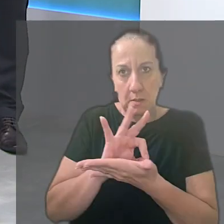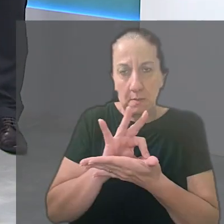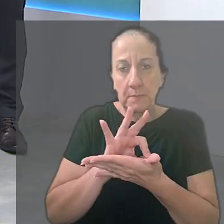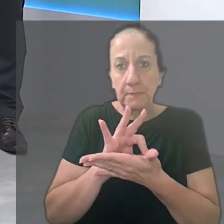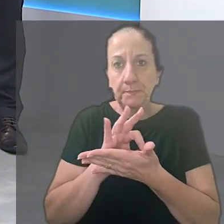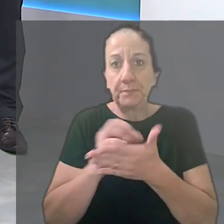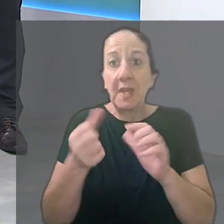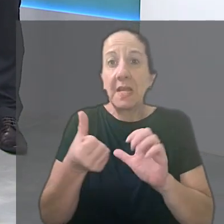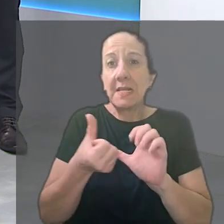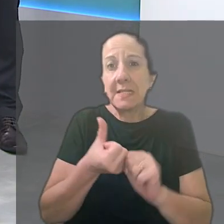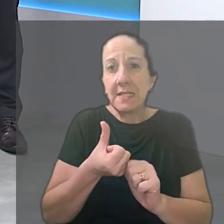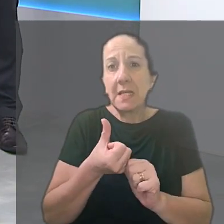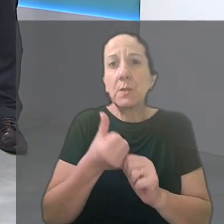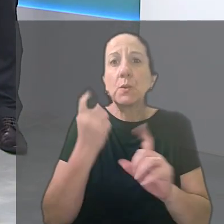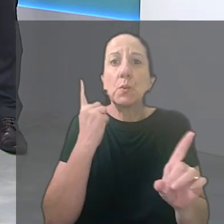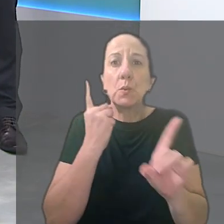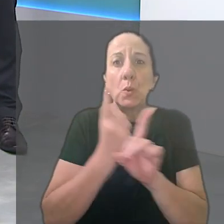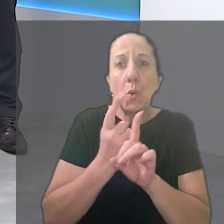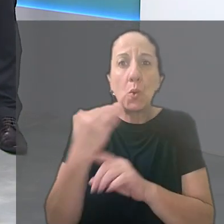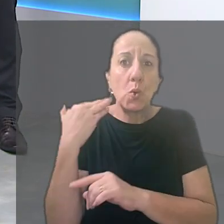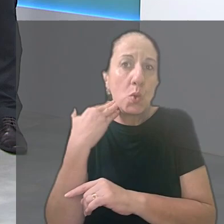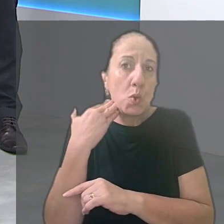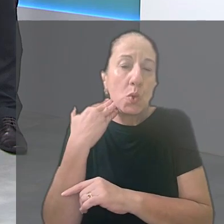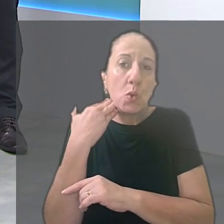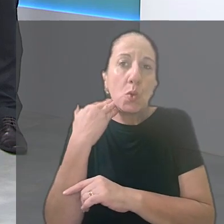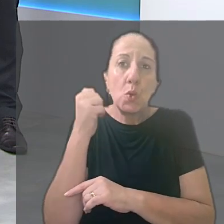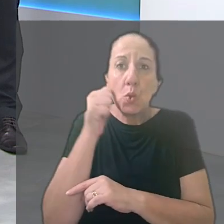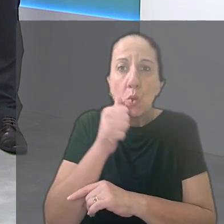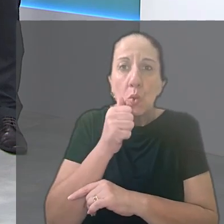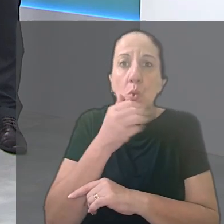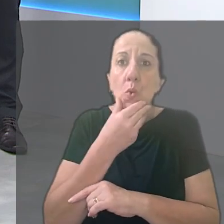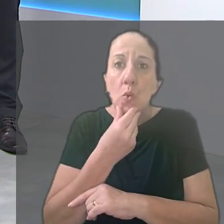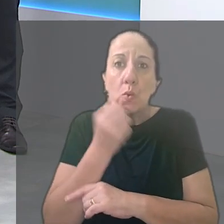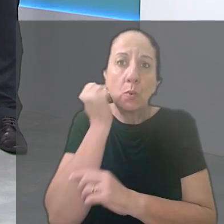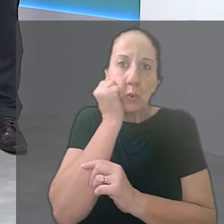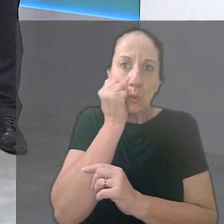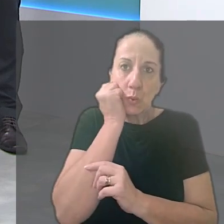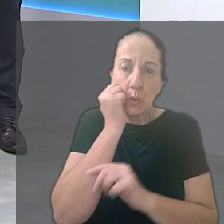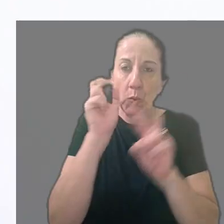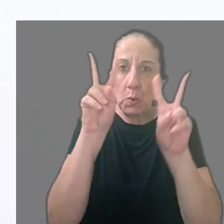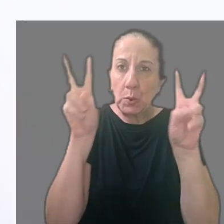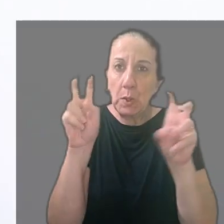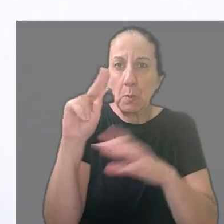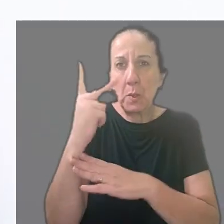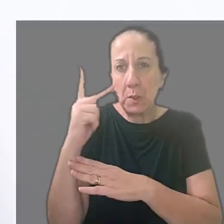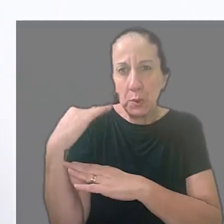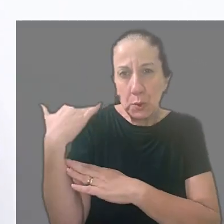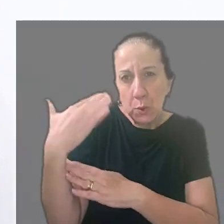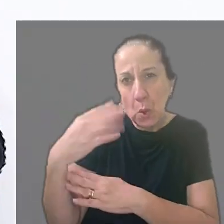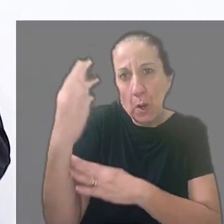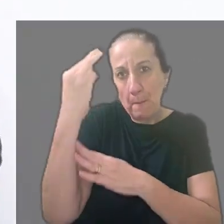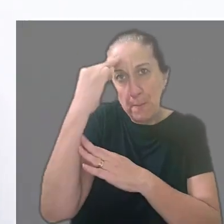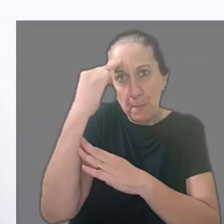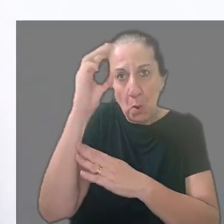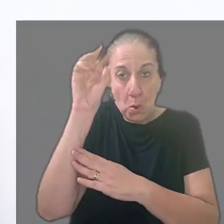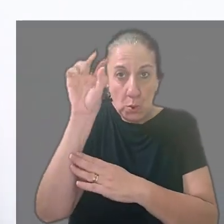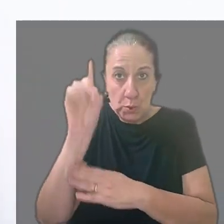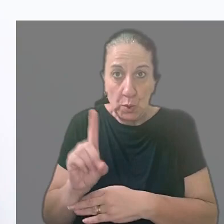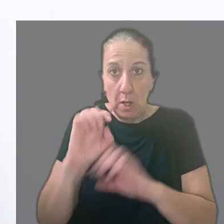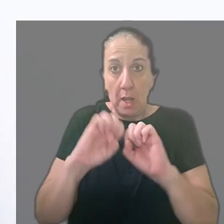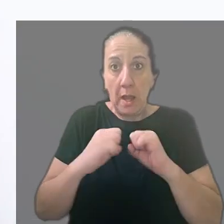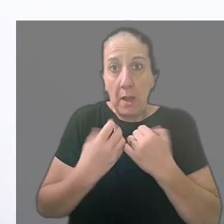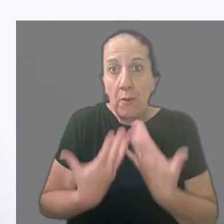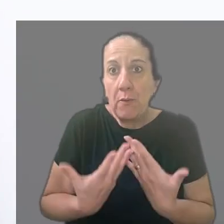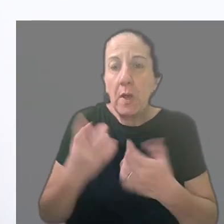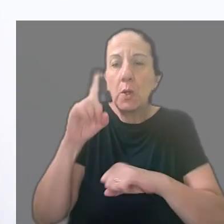estão abertas as inscrições para o 6º Encontro Nacional de Juízas e Juízes Negros. Com o tema História, Memória